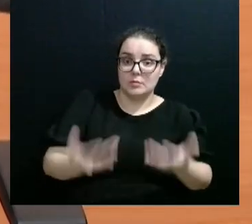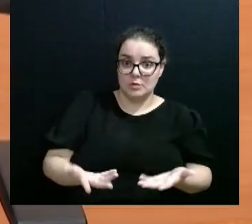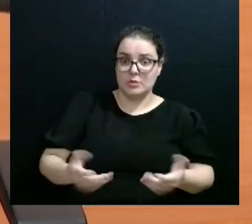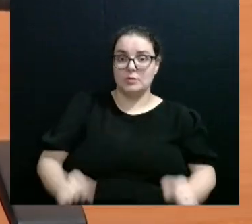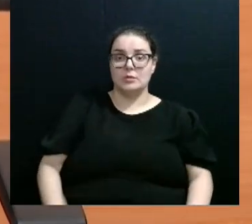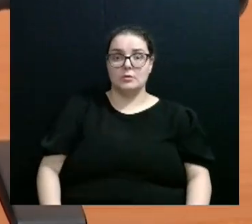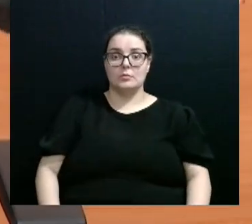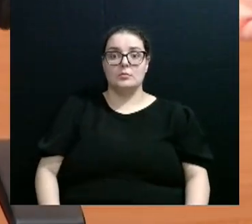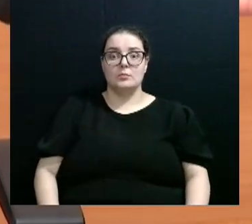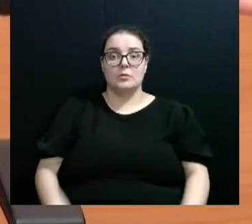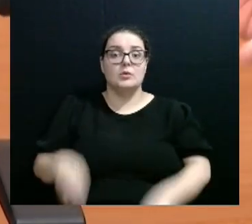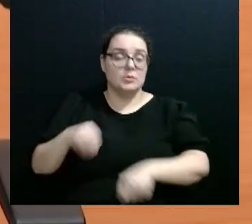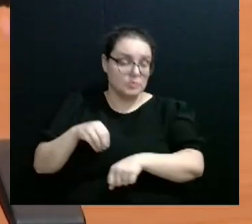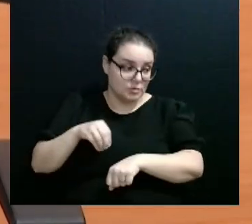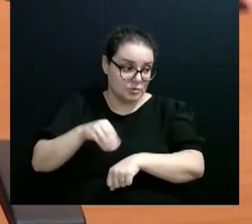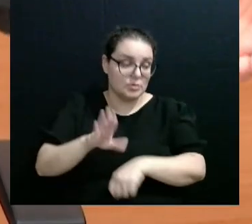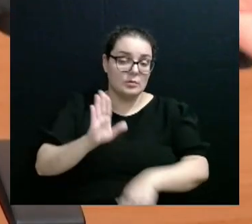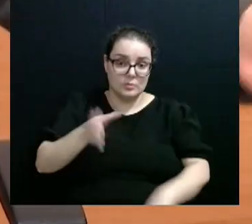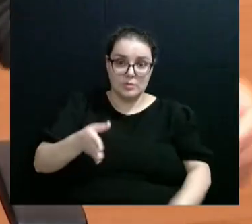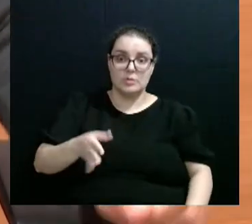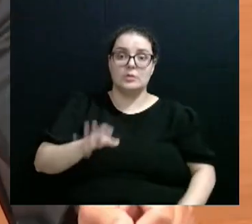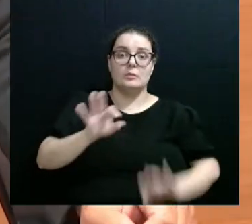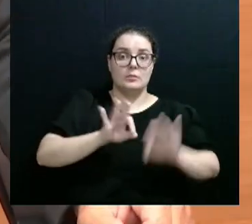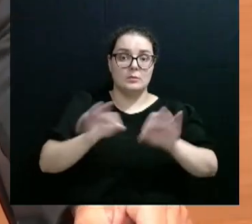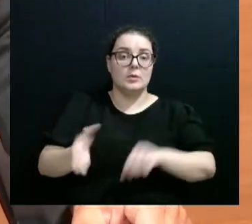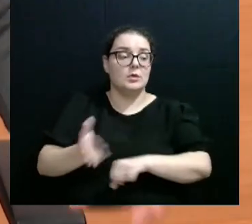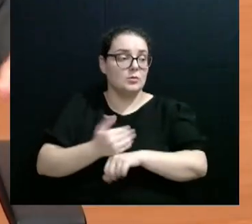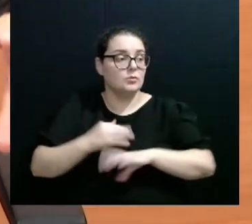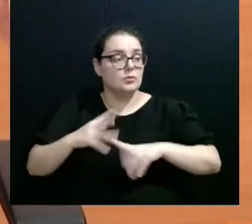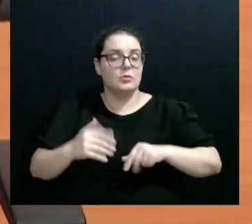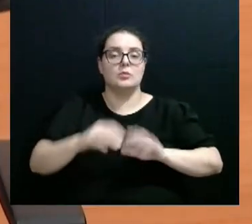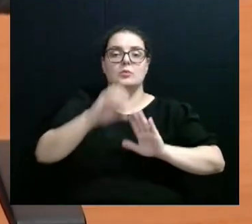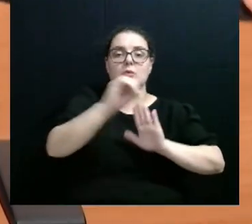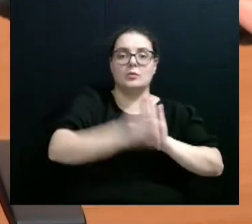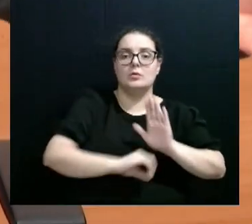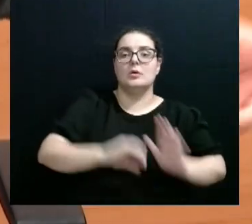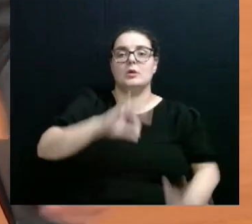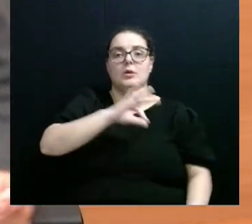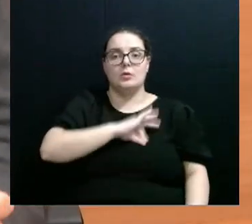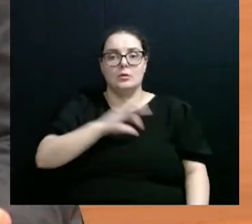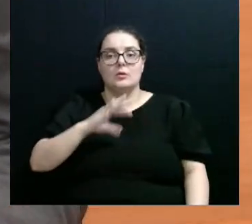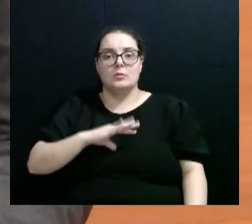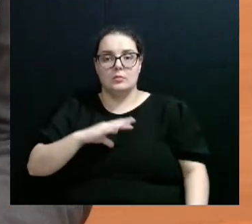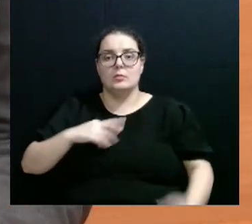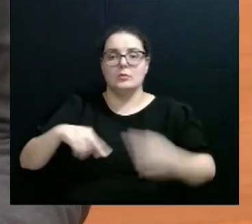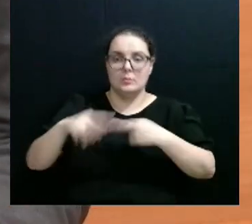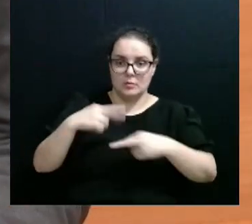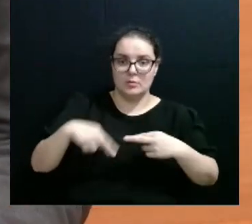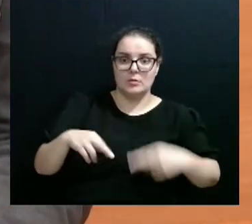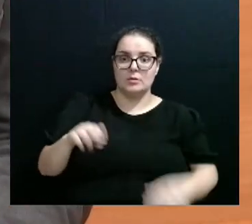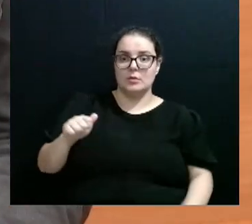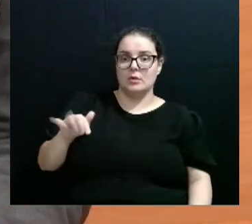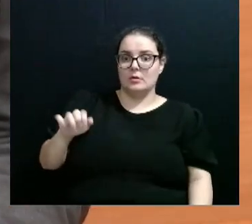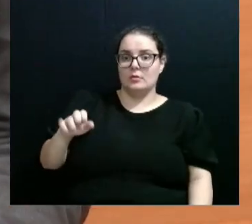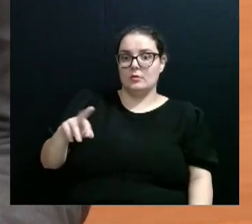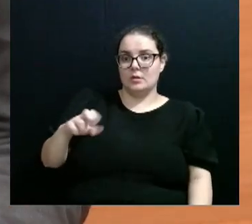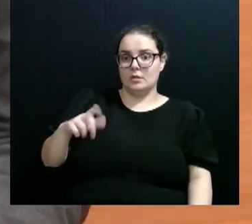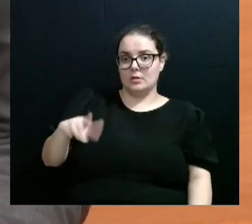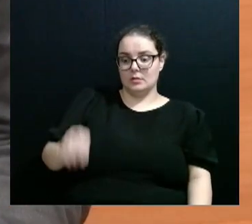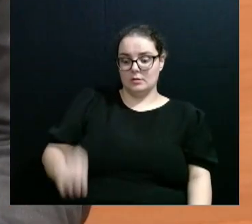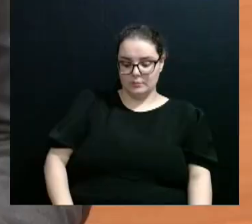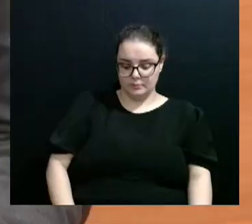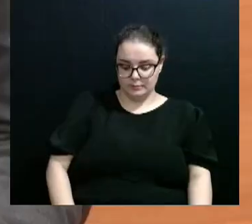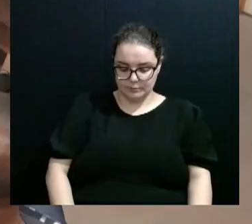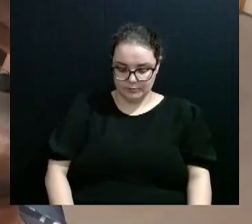encaminhar já antecipadamente todos esses ofícios aí à Guarda Municipal sobre a questão de aferições. Otto, só